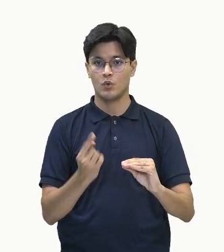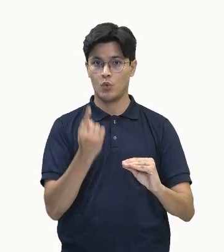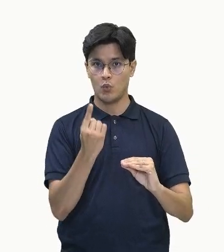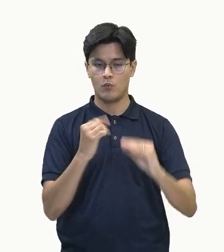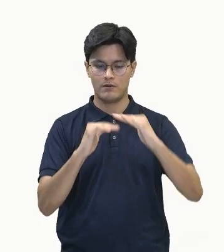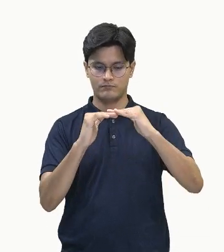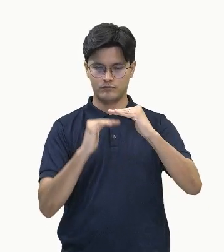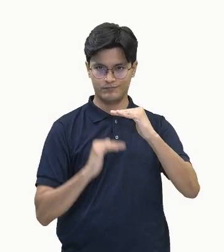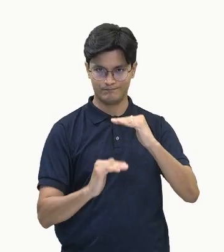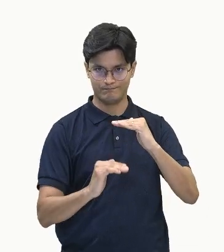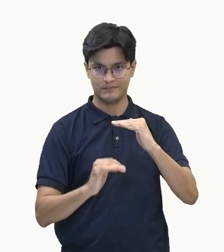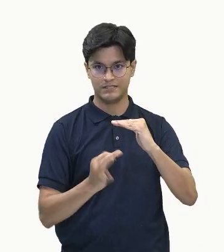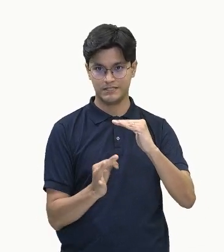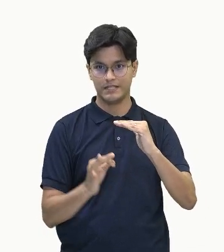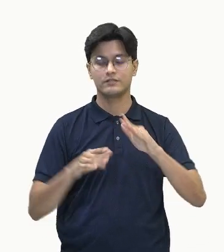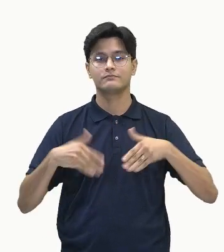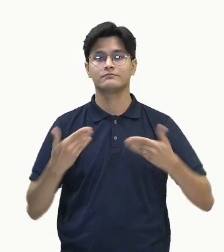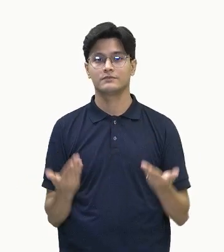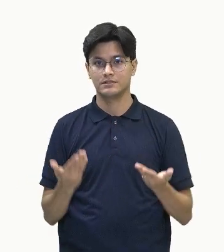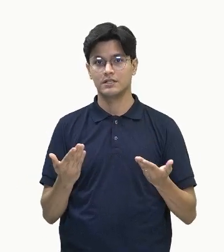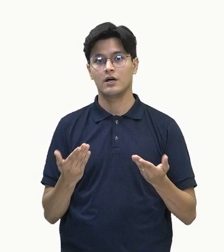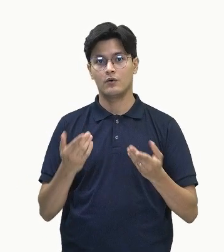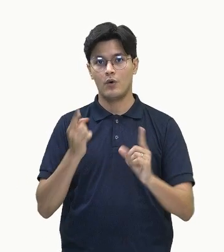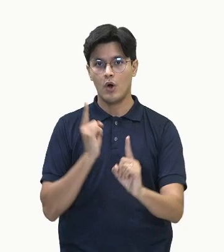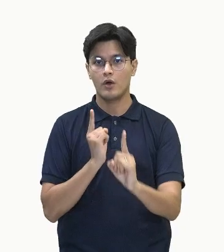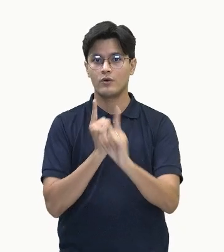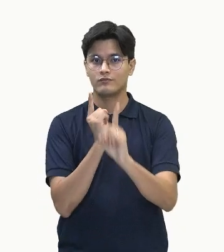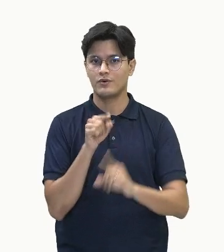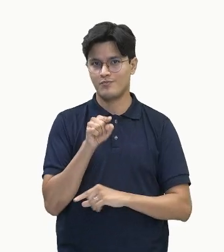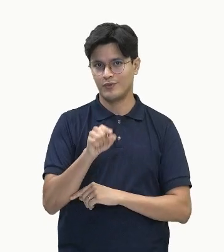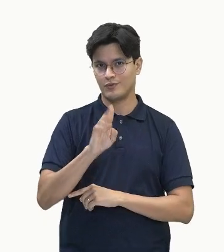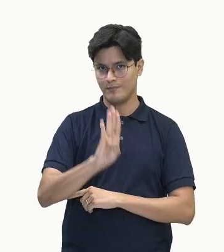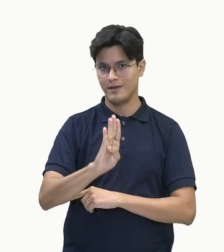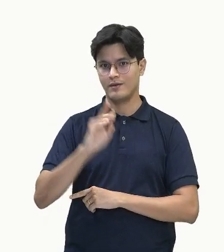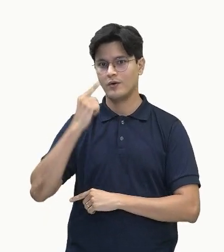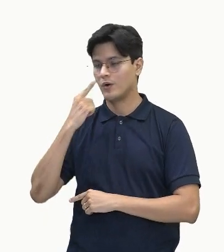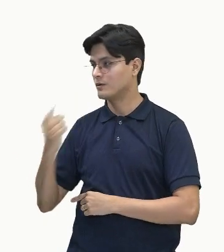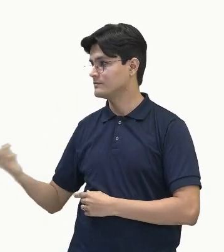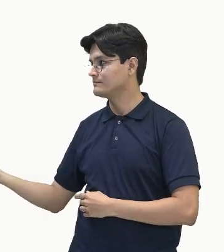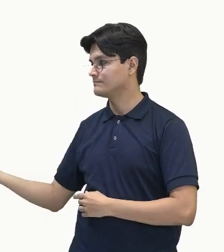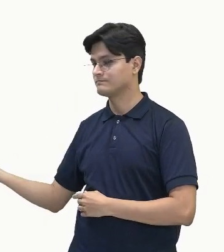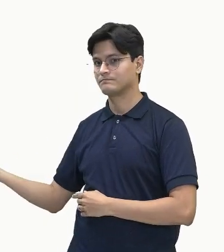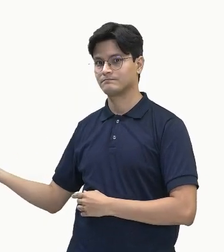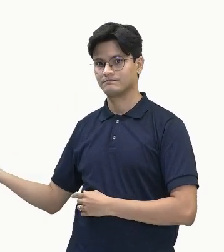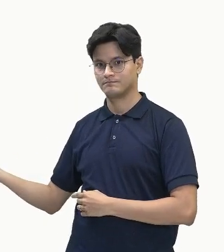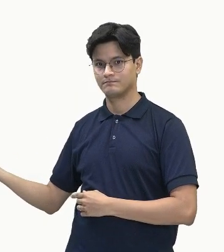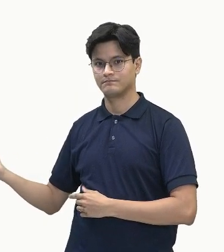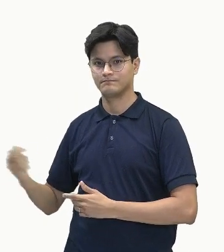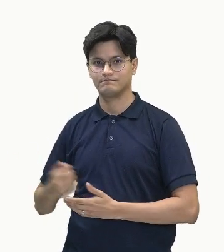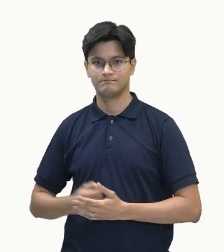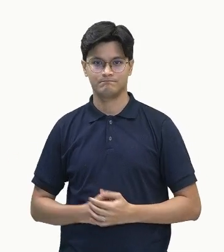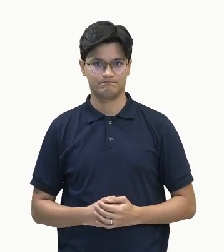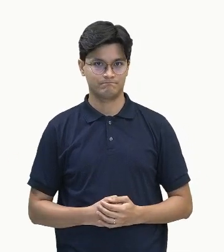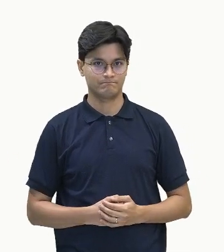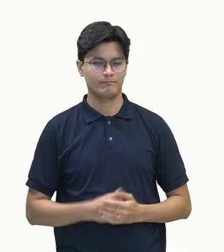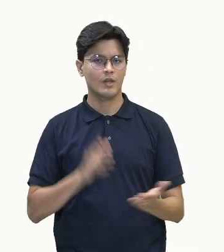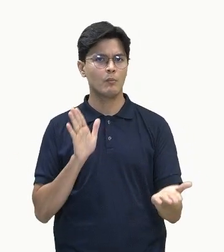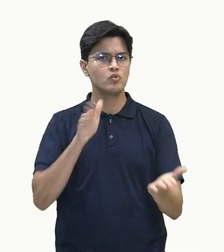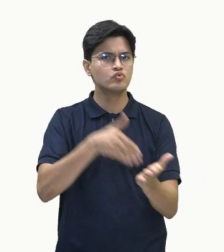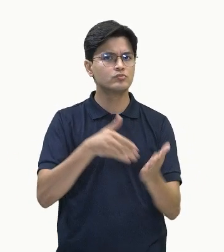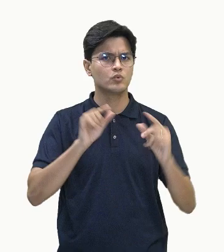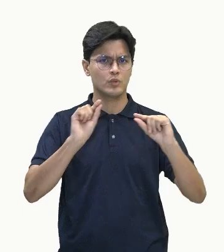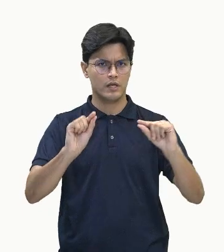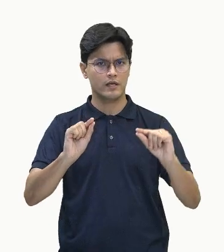aqui, então, está localizado o ponto B. Perfeito? E aí, por último, vamos voltar aqui